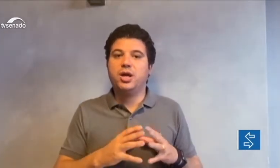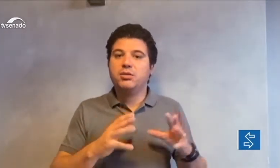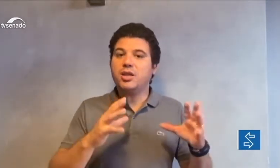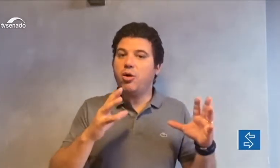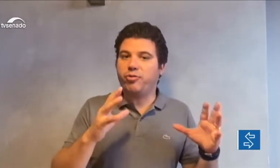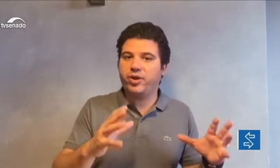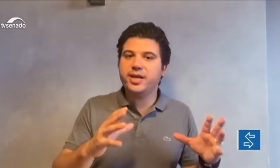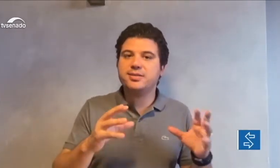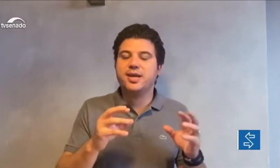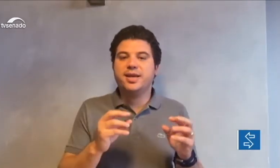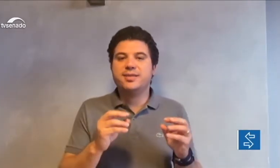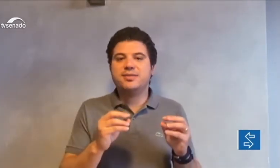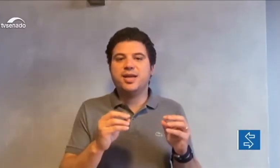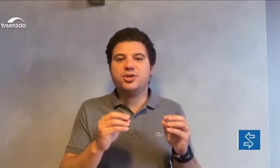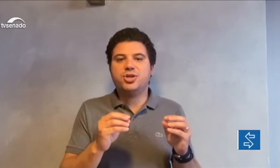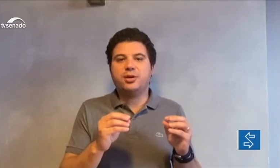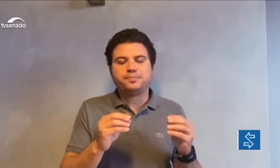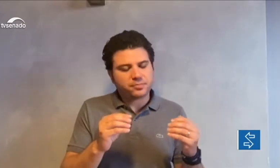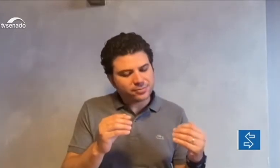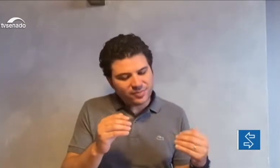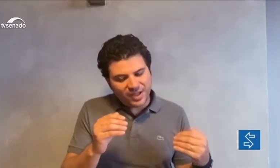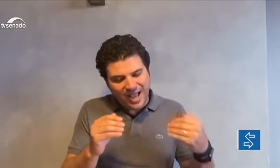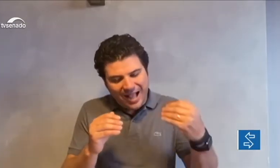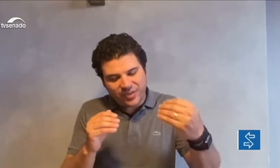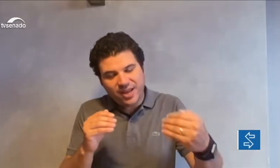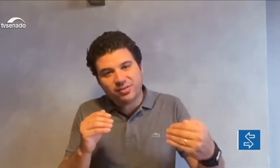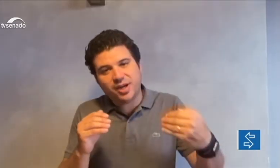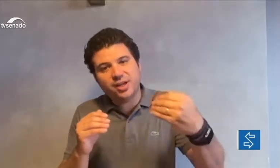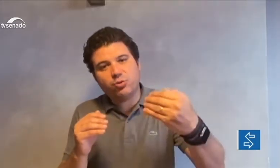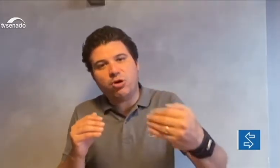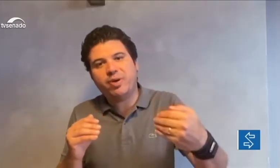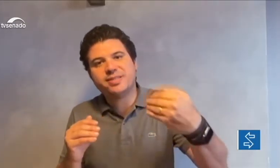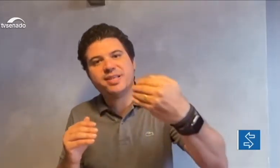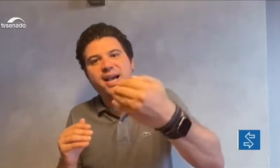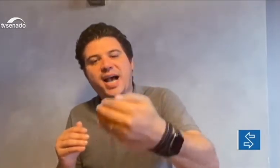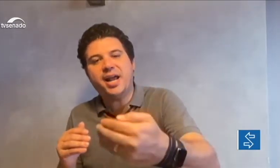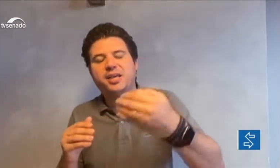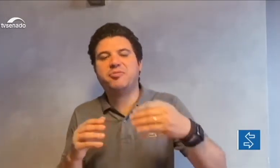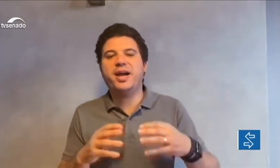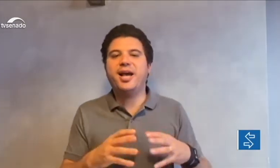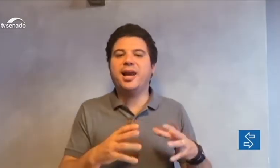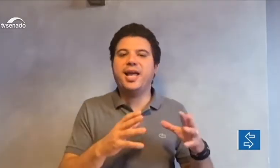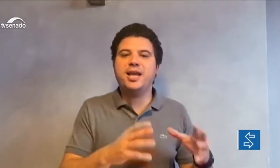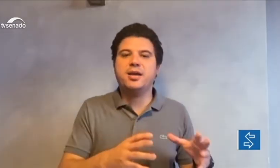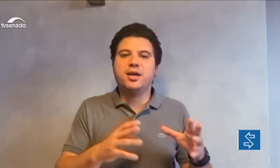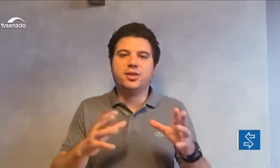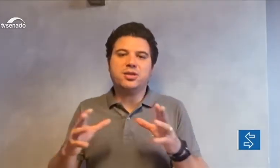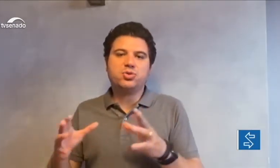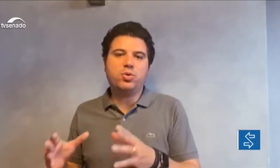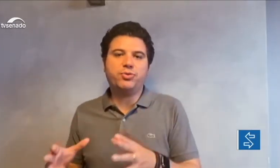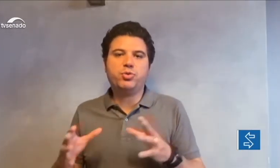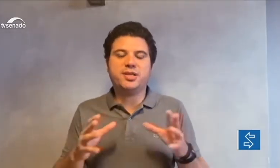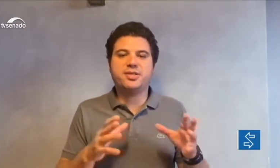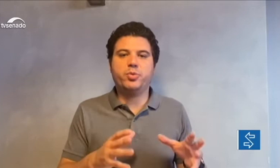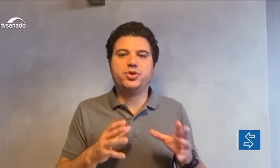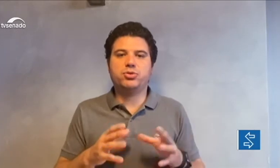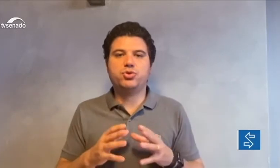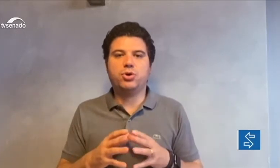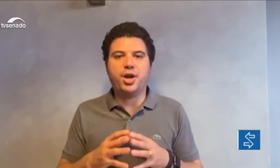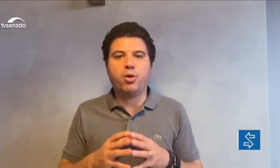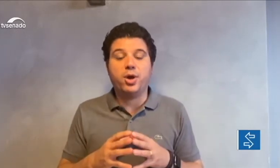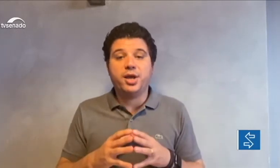constitucionalmente, talvez esteja adentrando a uma seara que vai além da sua